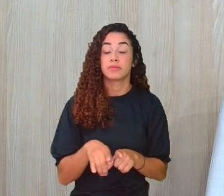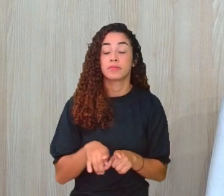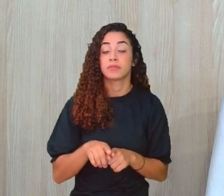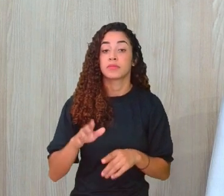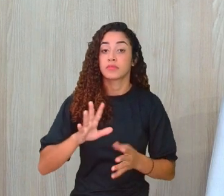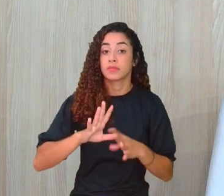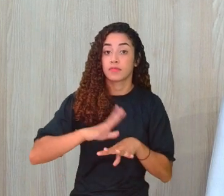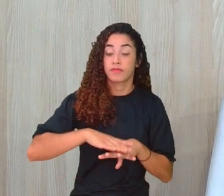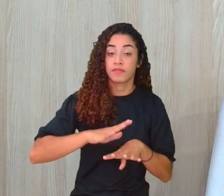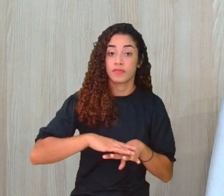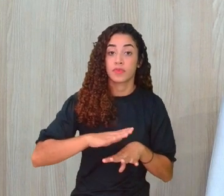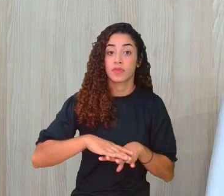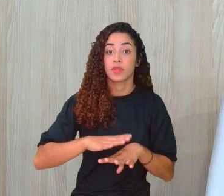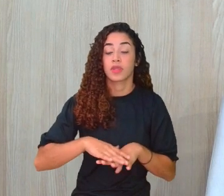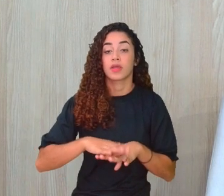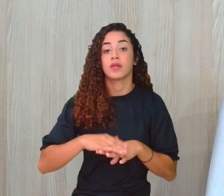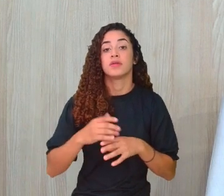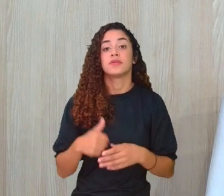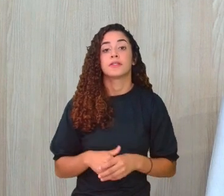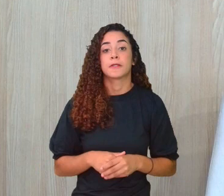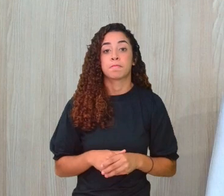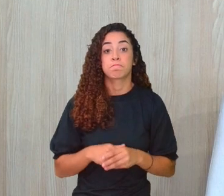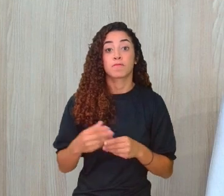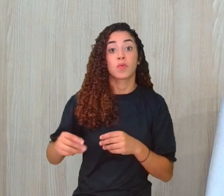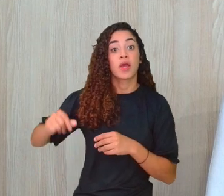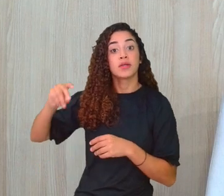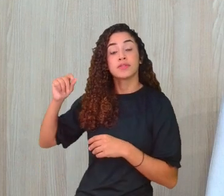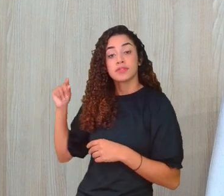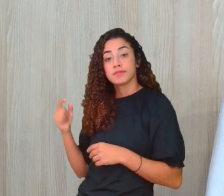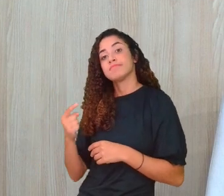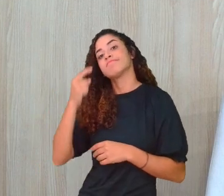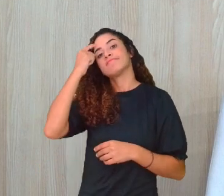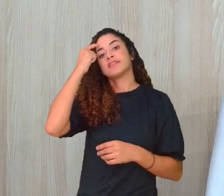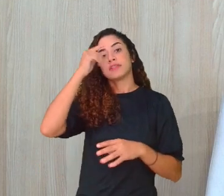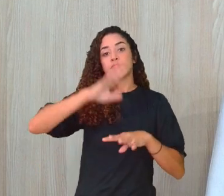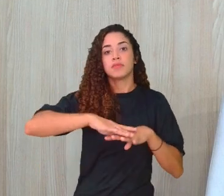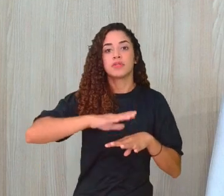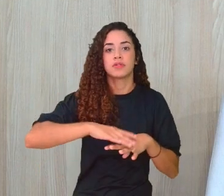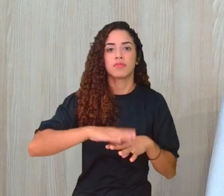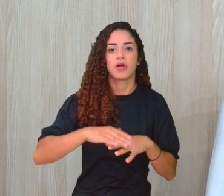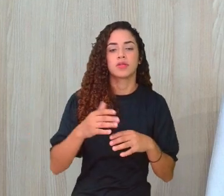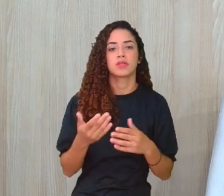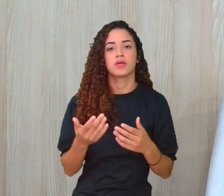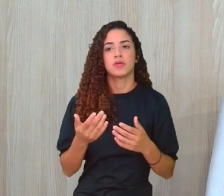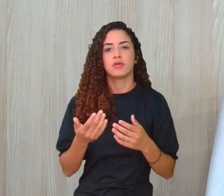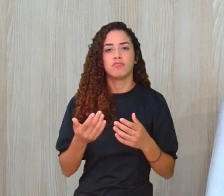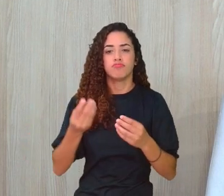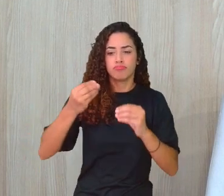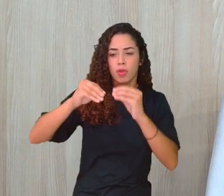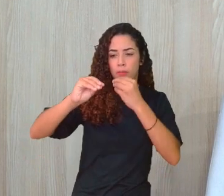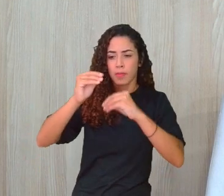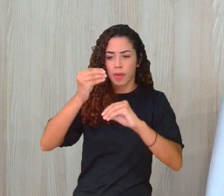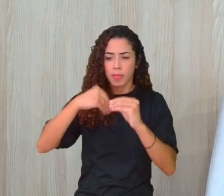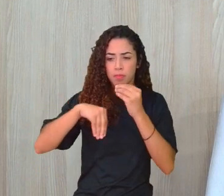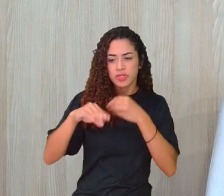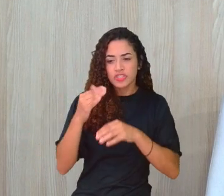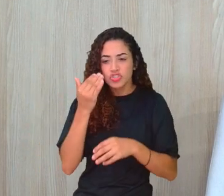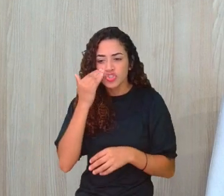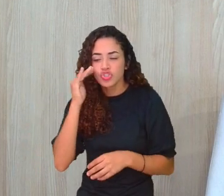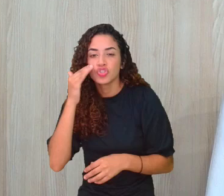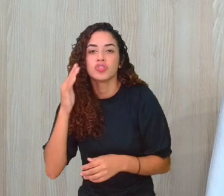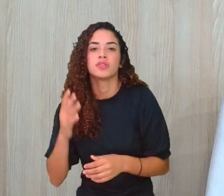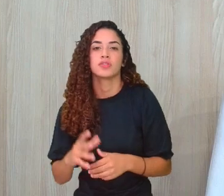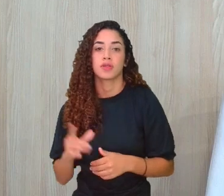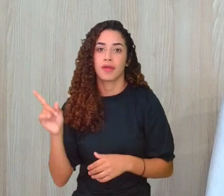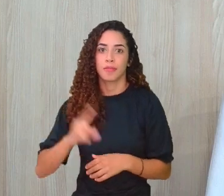desse registro dos antigos pensadores que a matemática foi sendo construída. É muito importante ter esse registro, esse documento.